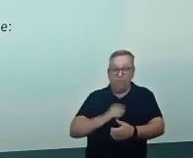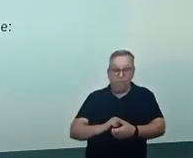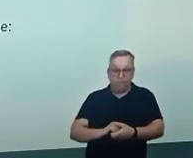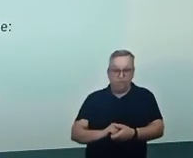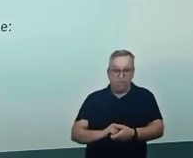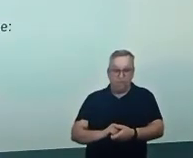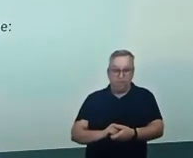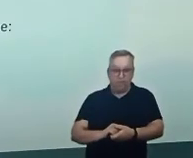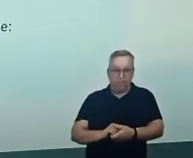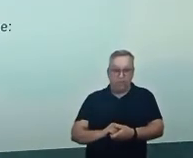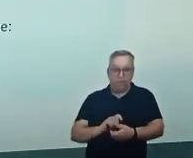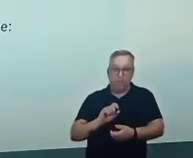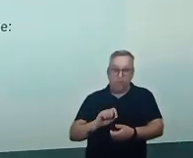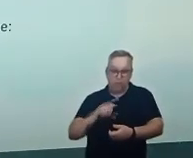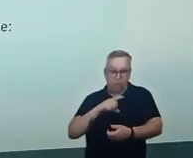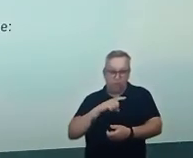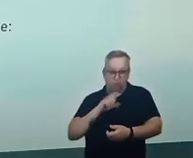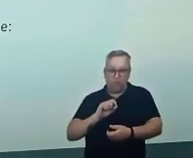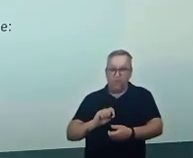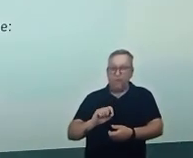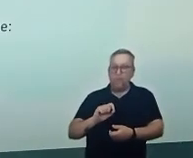O que a gente tem aqui?